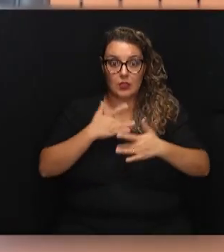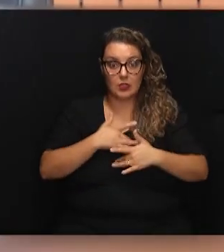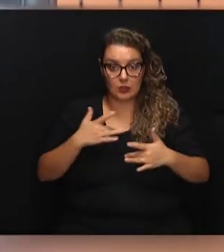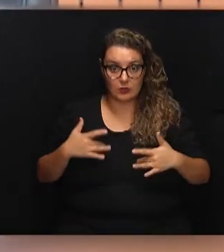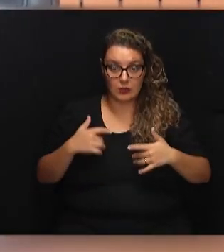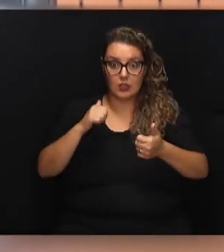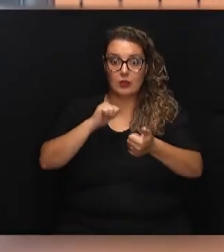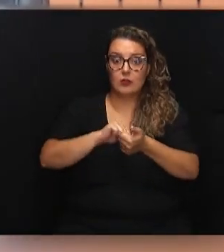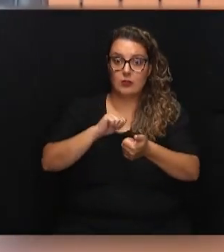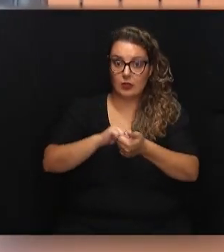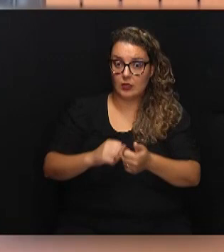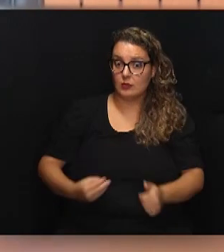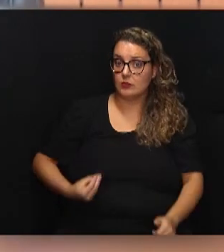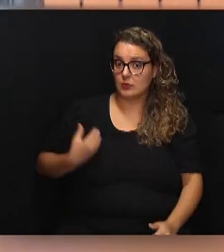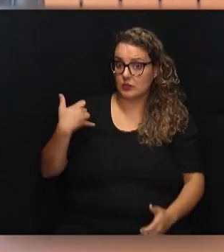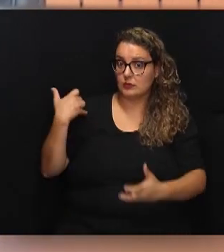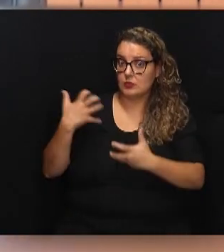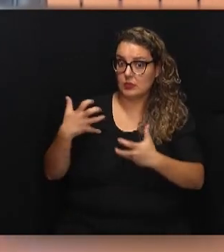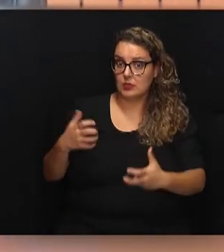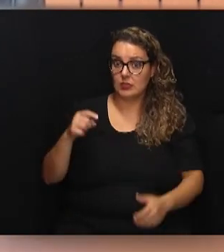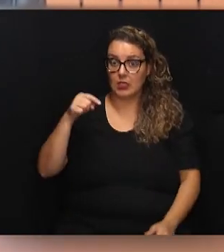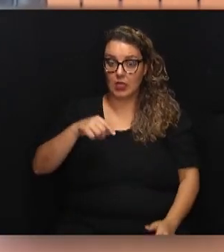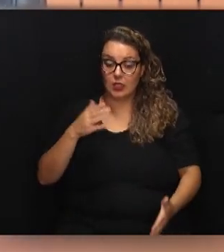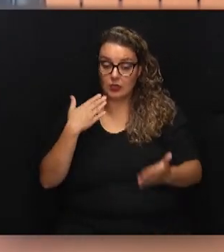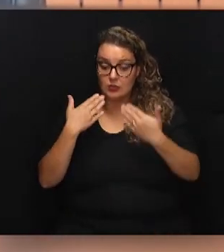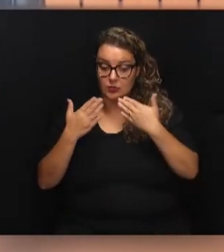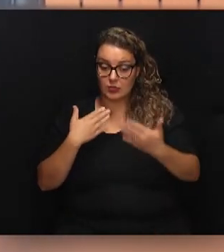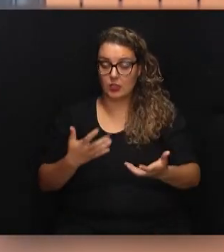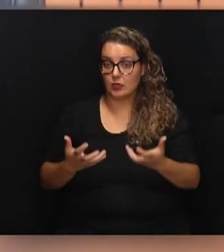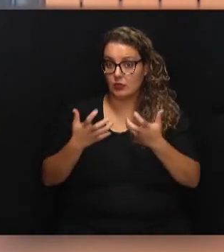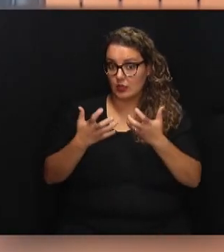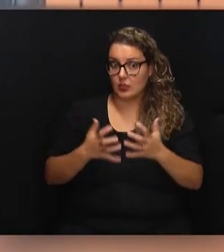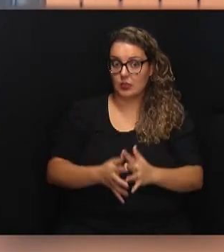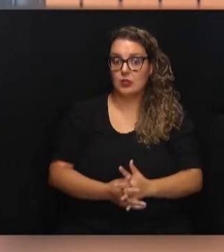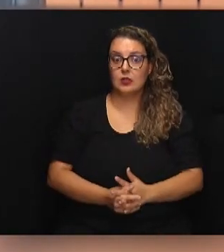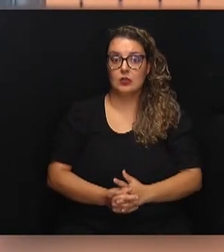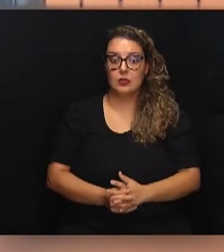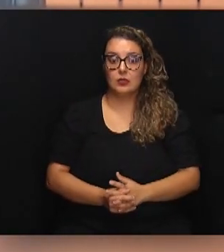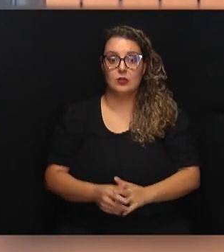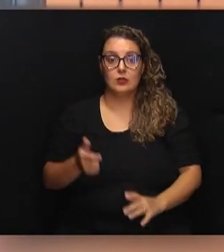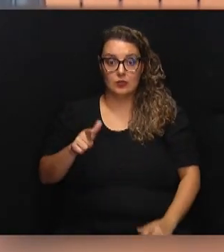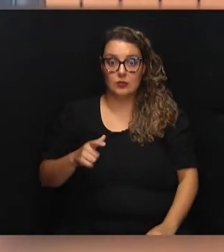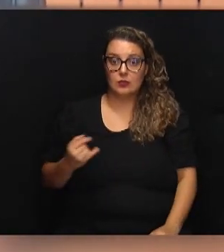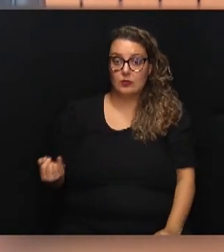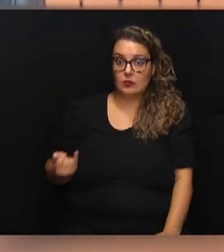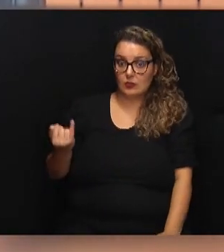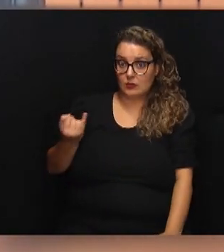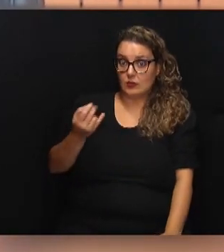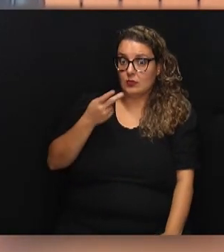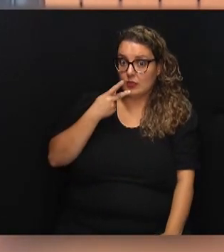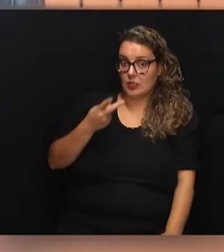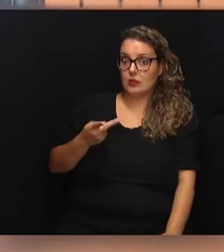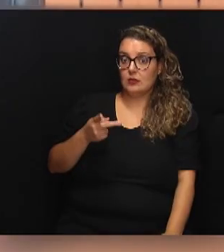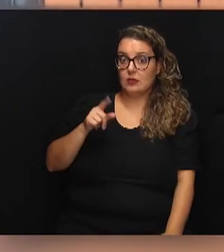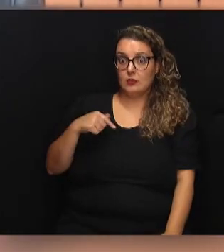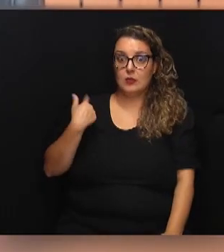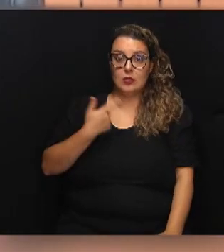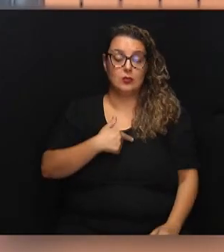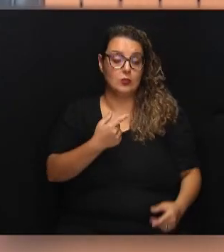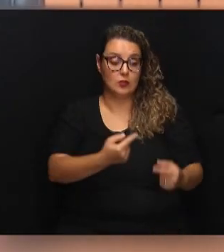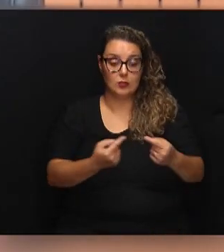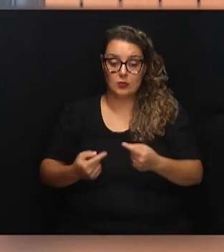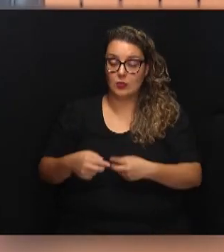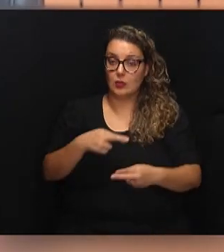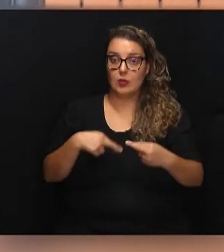qualidade de vida dos idosos. Essa conversa, eu quero mais uma vez afirmar a importância, é para a gente fazer o debate com